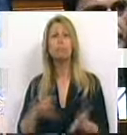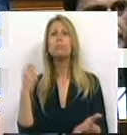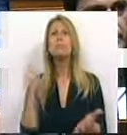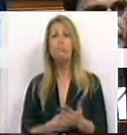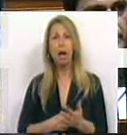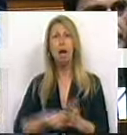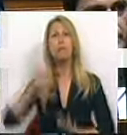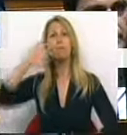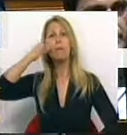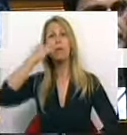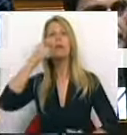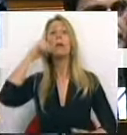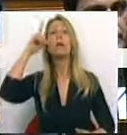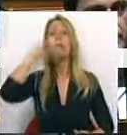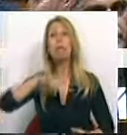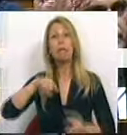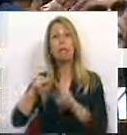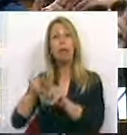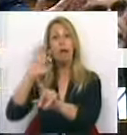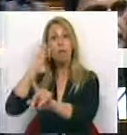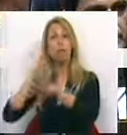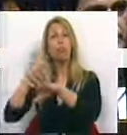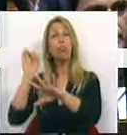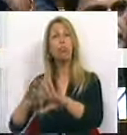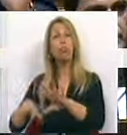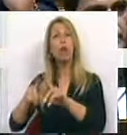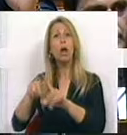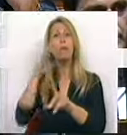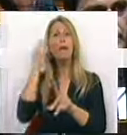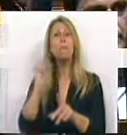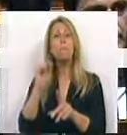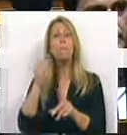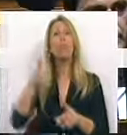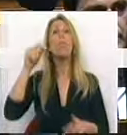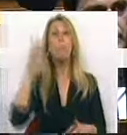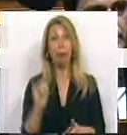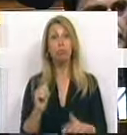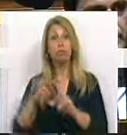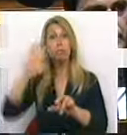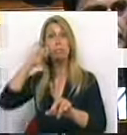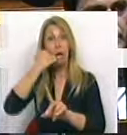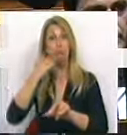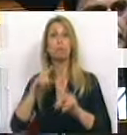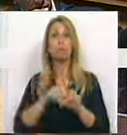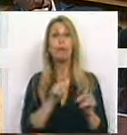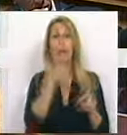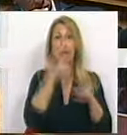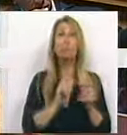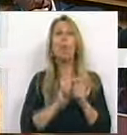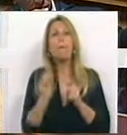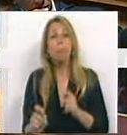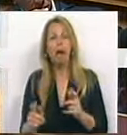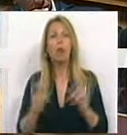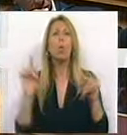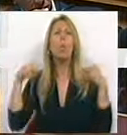prejuízos dos lesados pelo Banco Espírito Santo. No outro dia já vem dizer que não era bem isso que queria dizer, com o papel